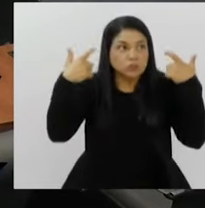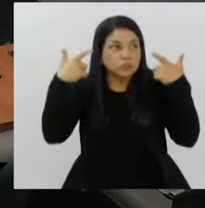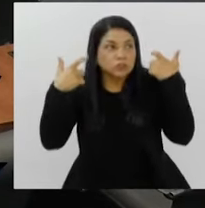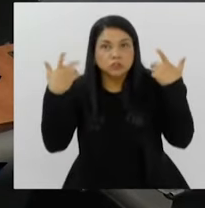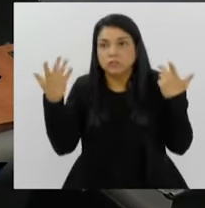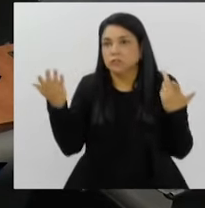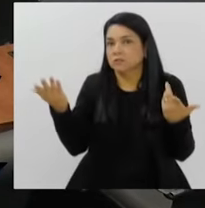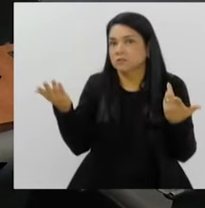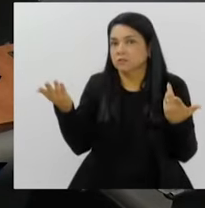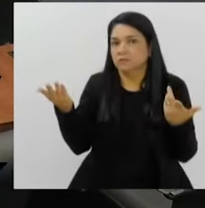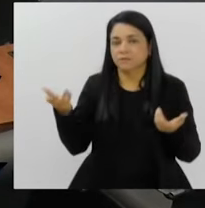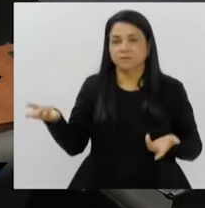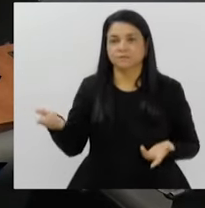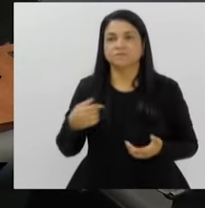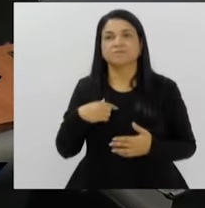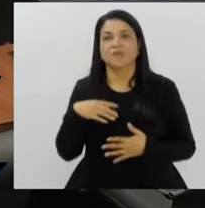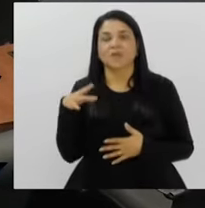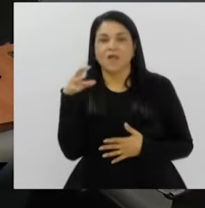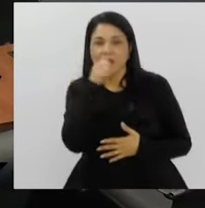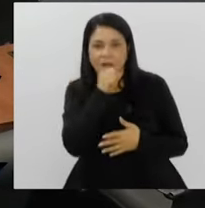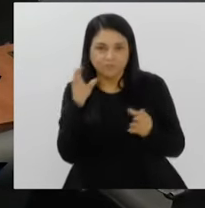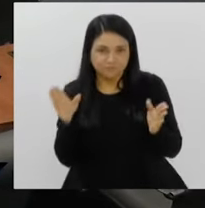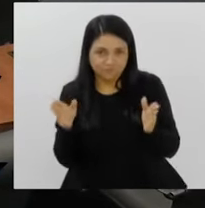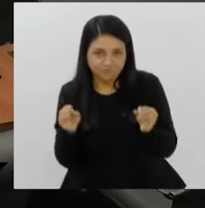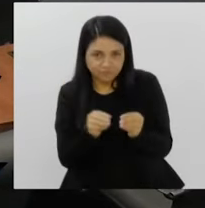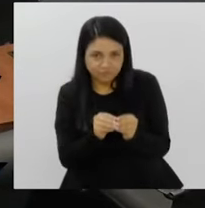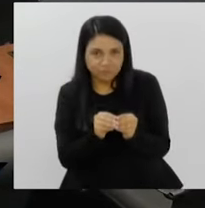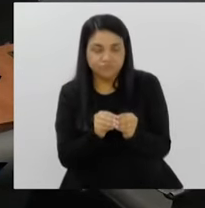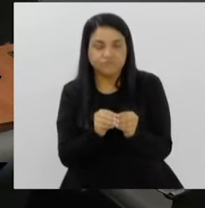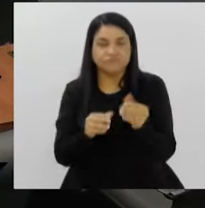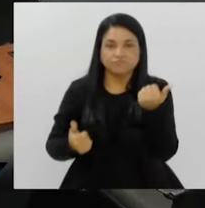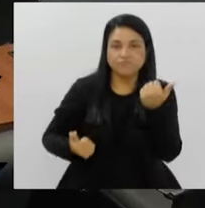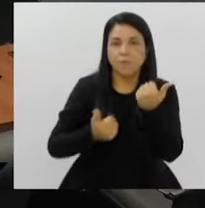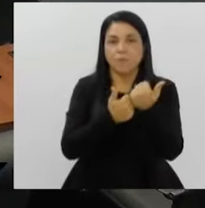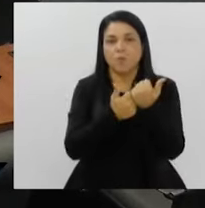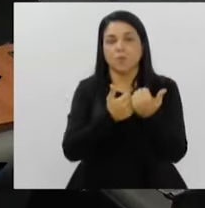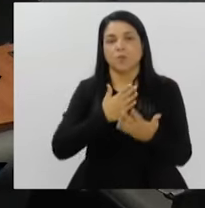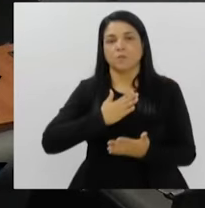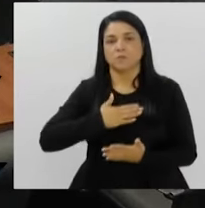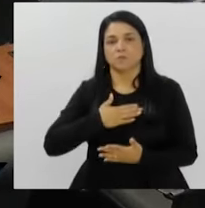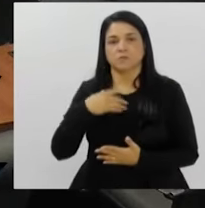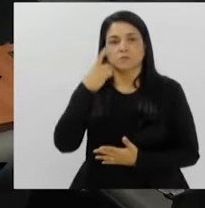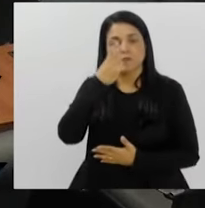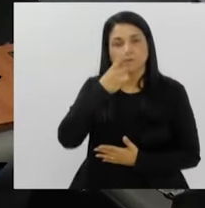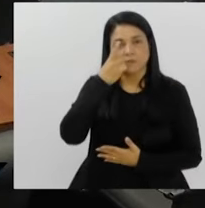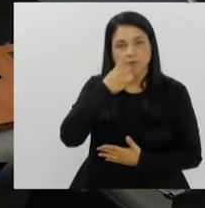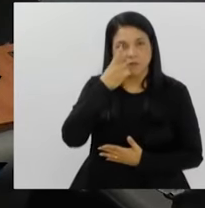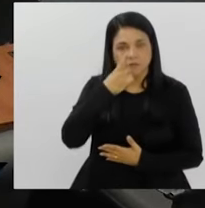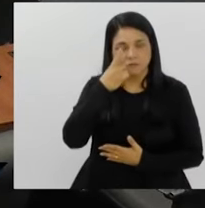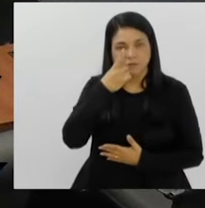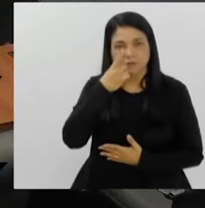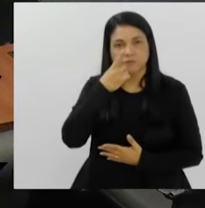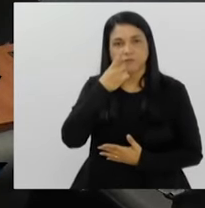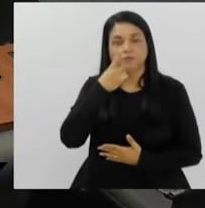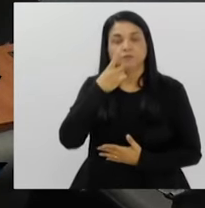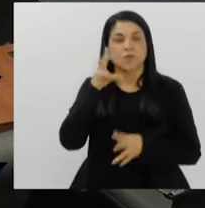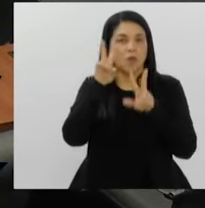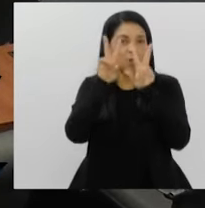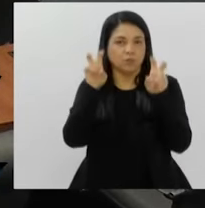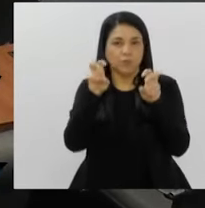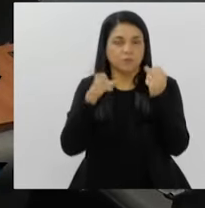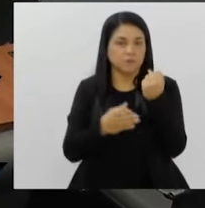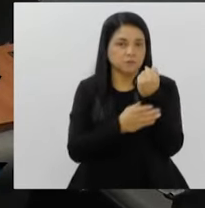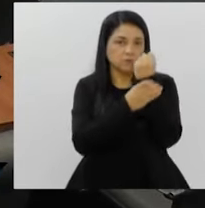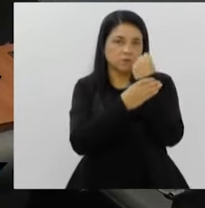rapidamente, primeiro fazer coro aqui à manifestação dos colegas deputados que se manifestaram em relação a essa questão da